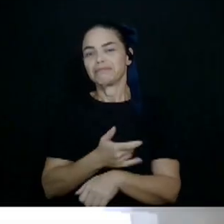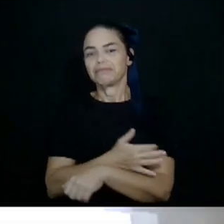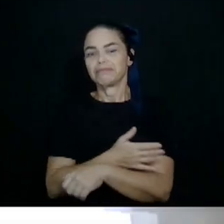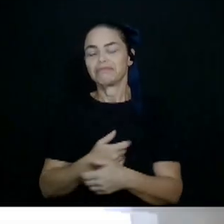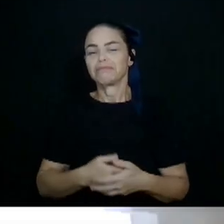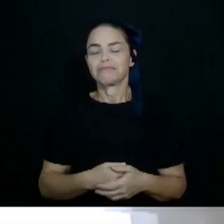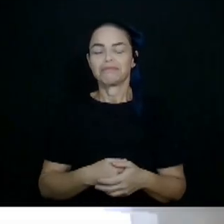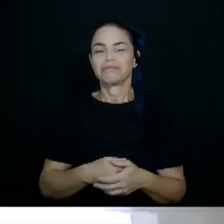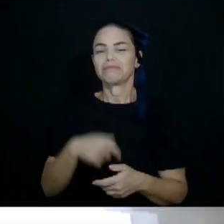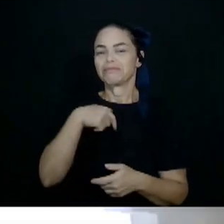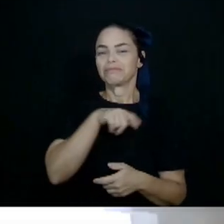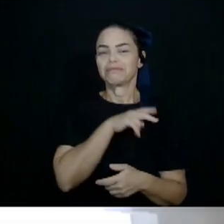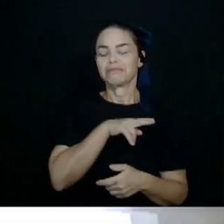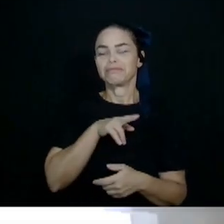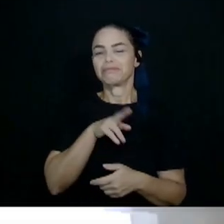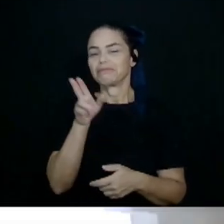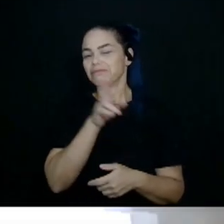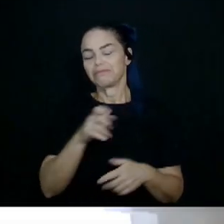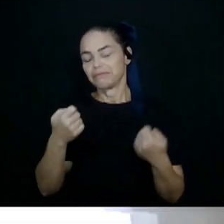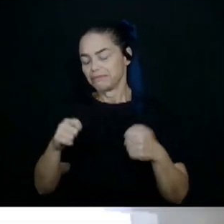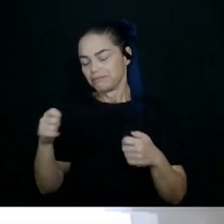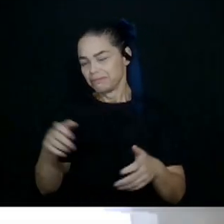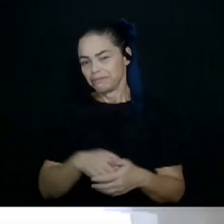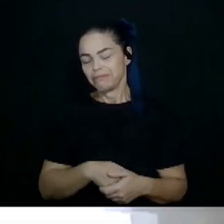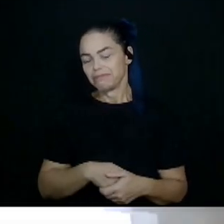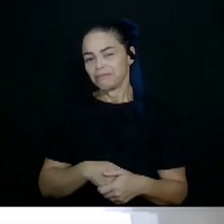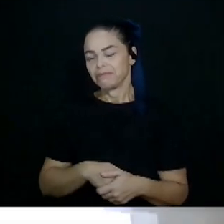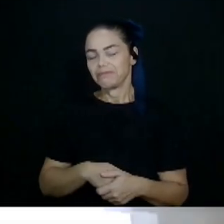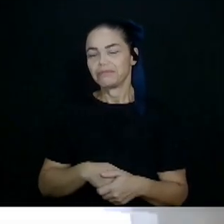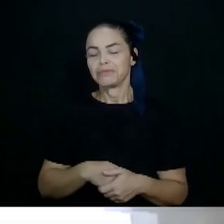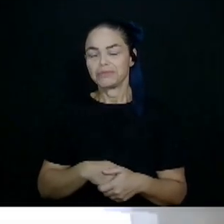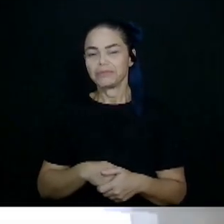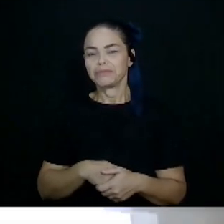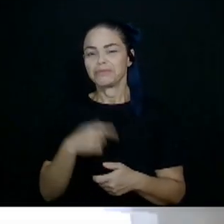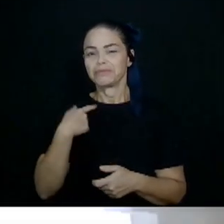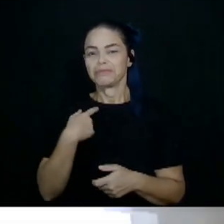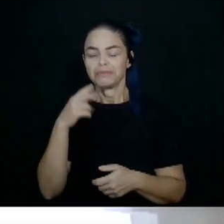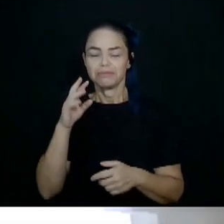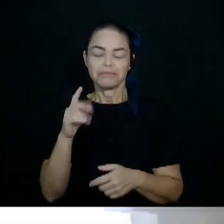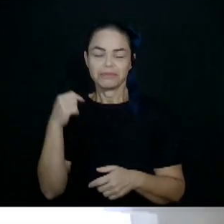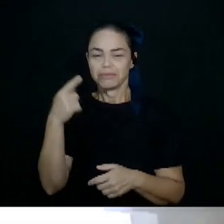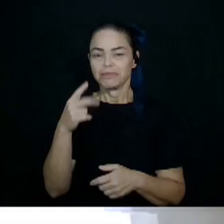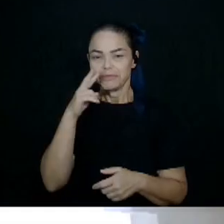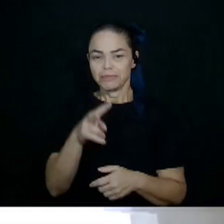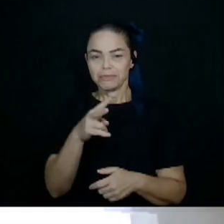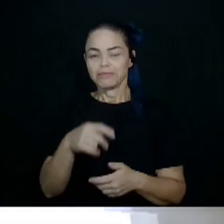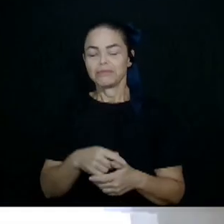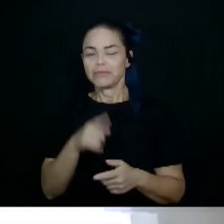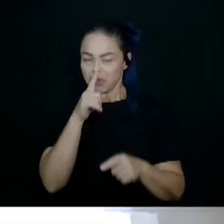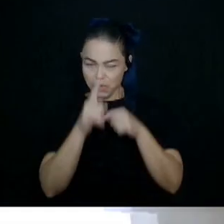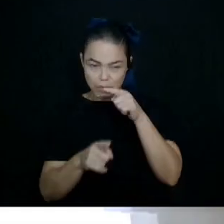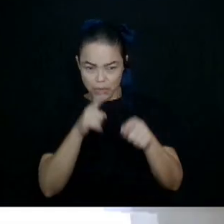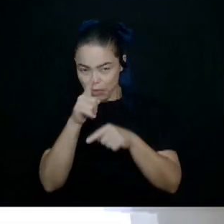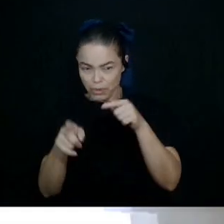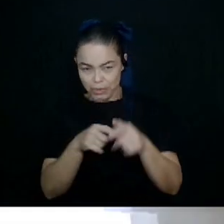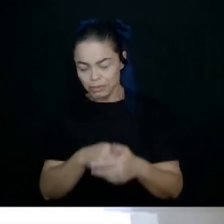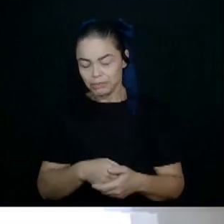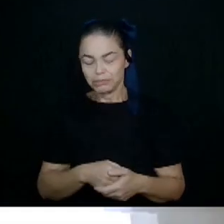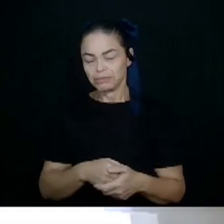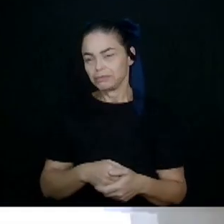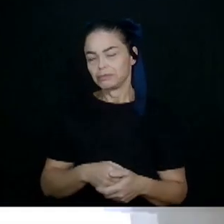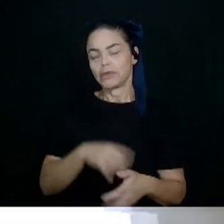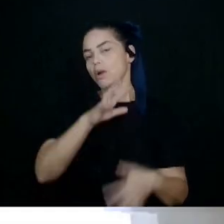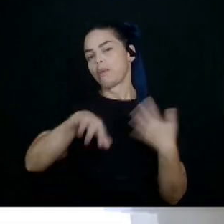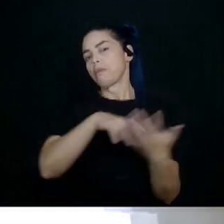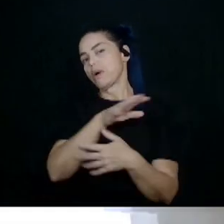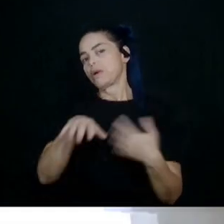da vida aquilo vai ser necessário, né? E quem está vendo de fora tem uma tendência a julgar, né? Ou que é uma desorganização, ou que está